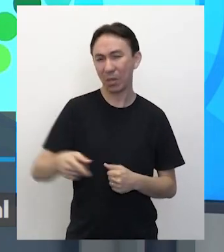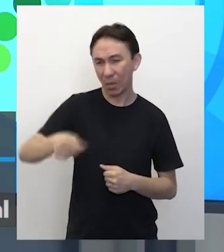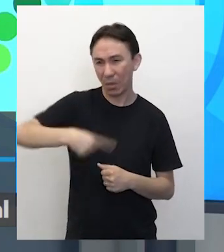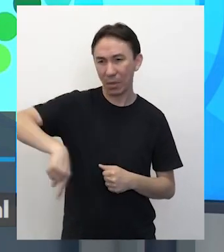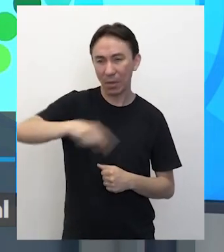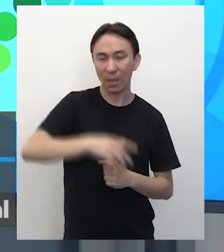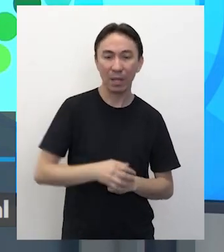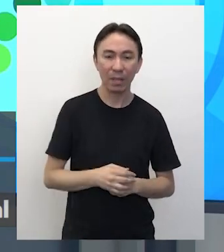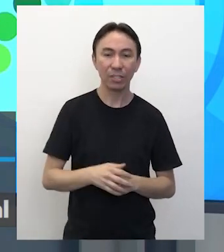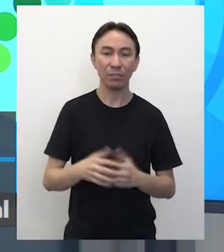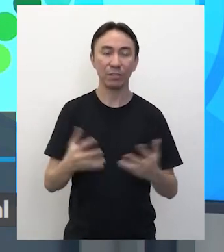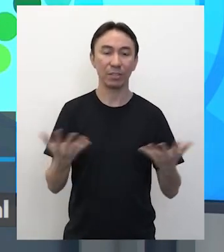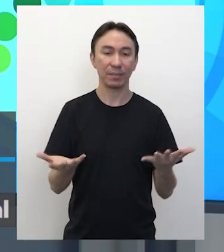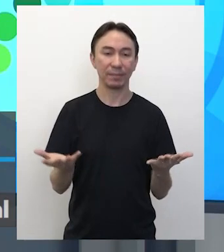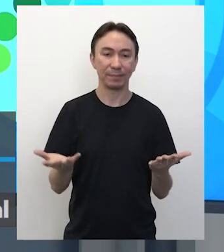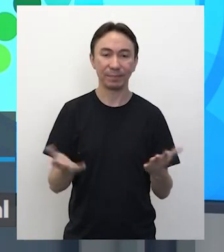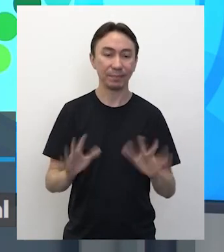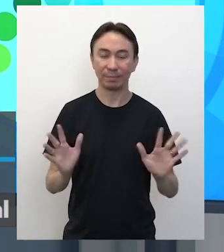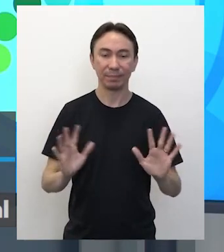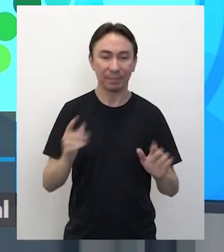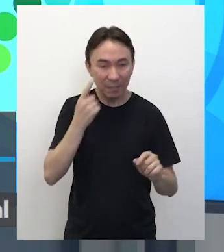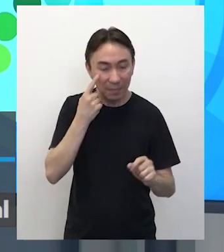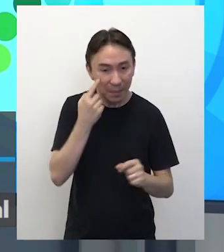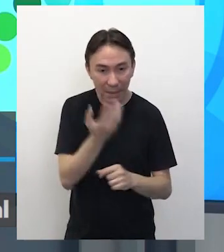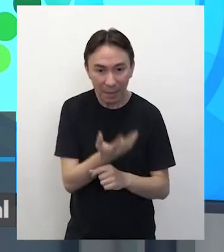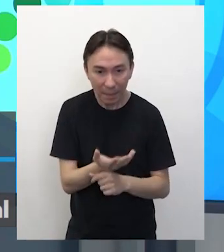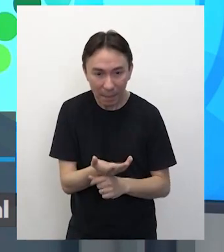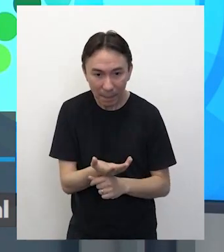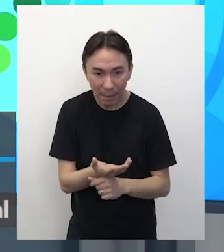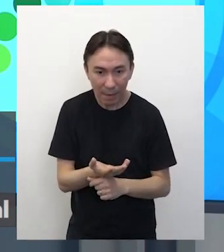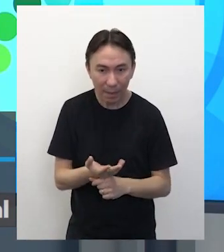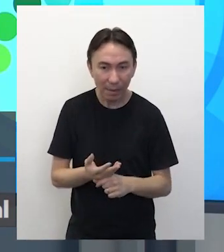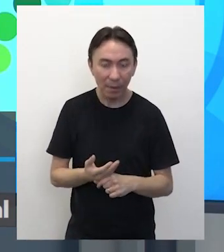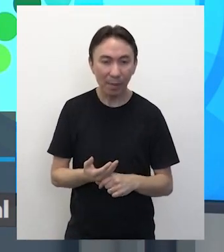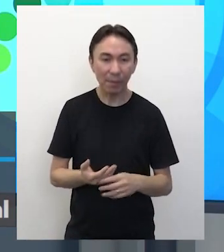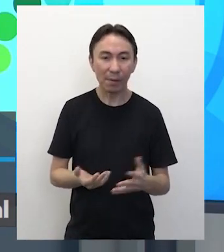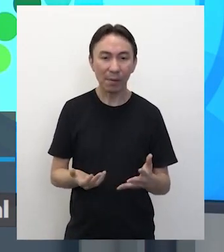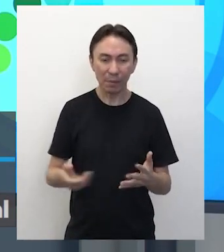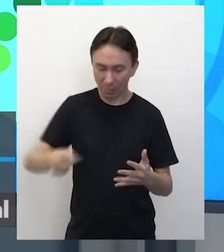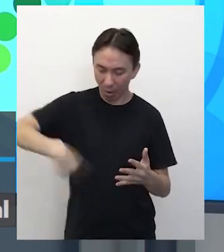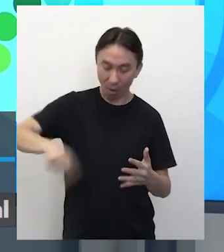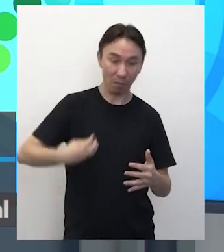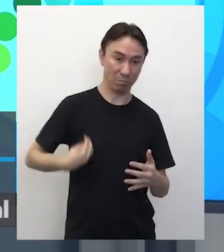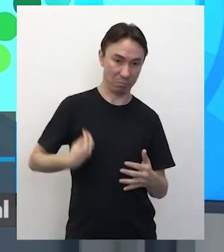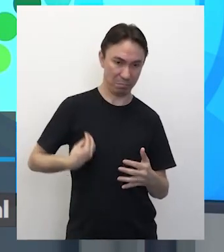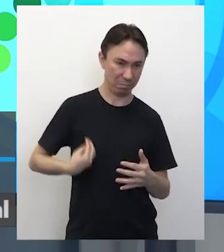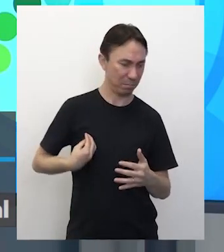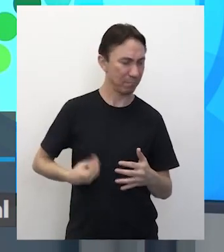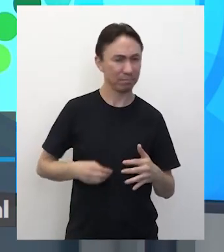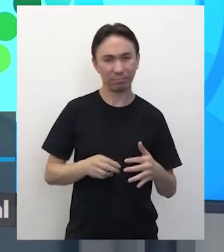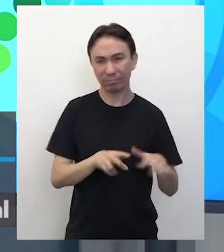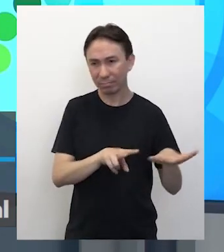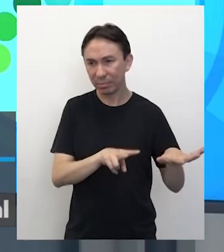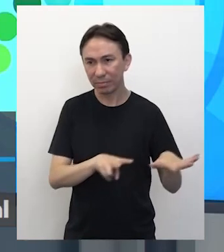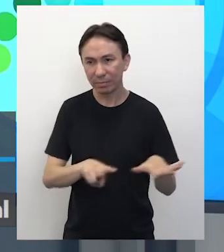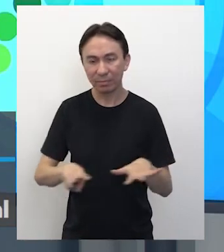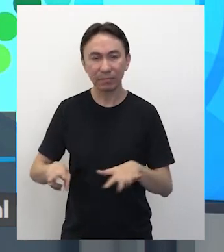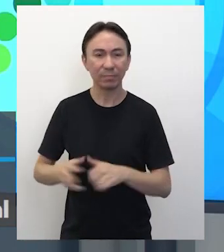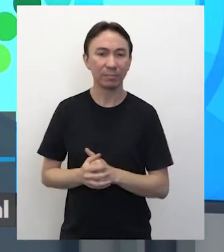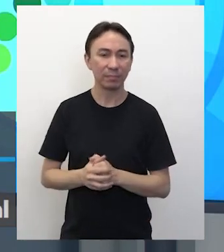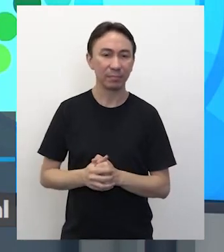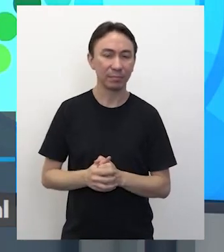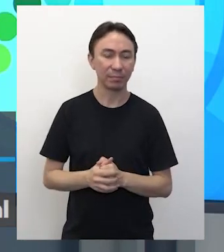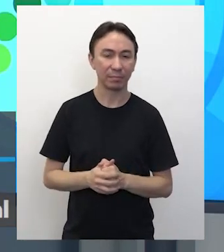competências socioemocionais, a gente está falando de uma coisa que, assim, faz parte da nossa vida inteirinha, desde o momento lá que a gente ainda